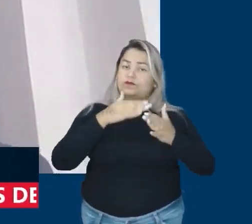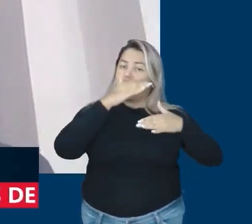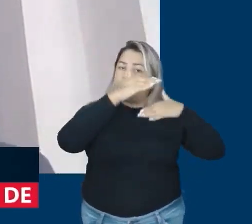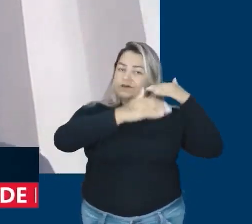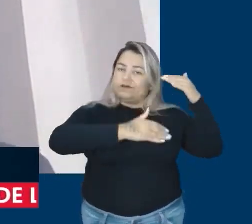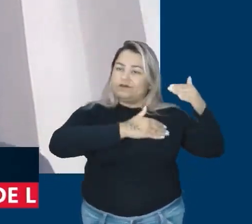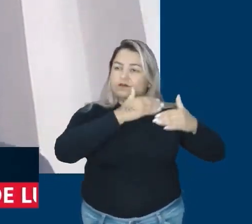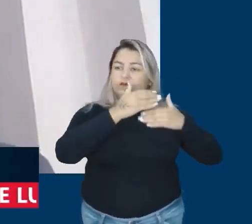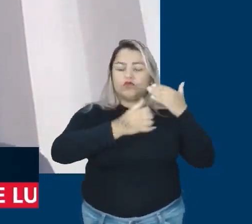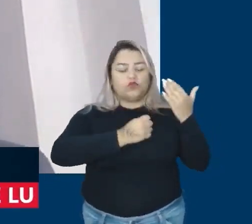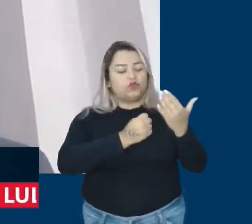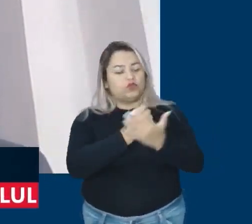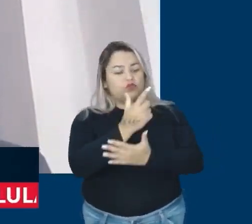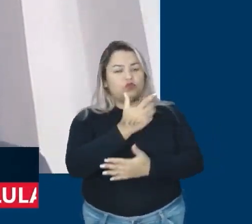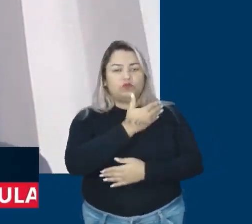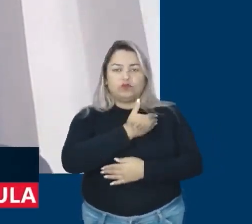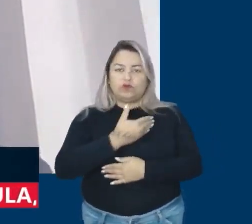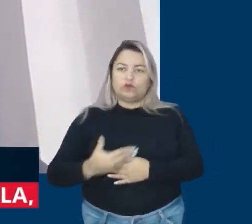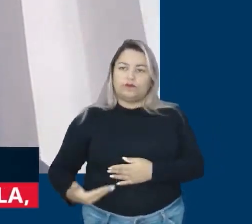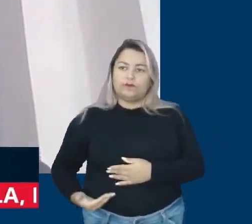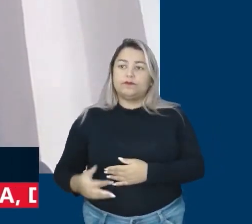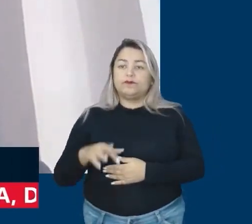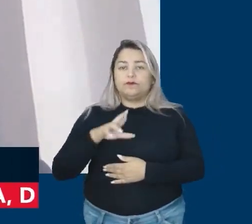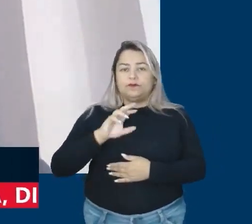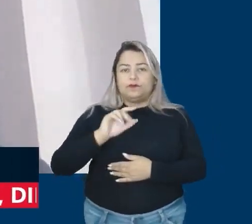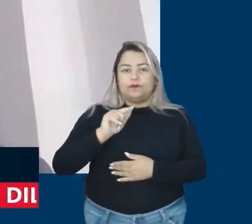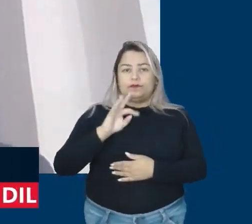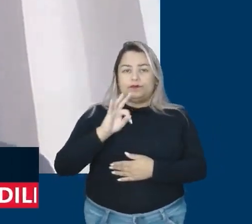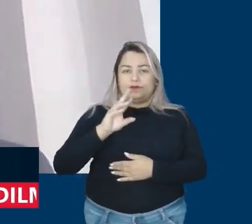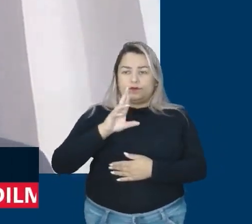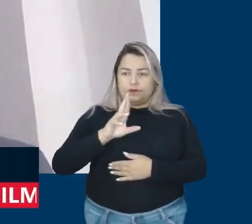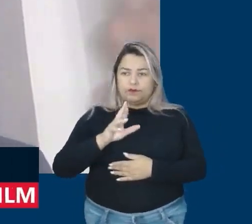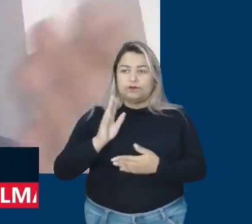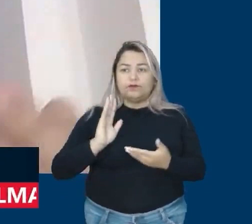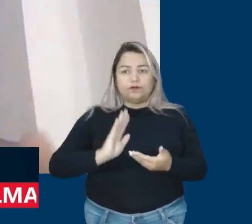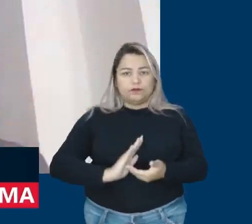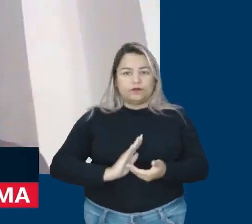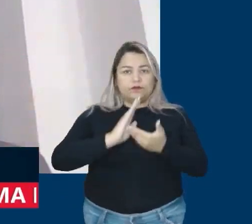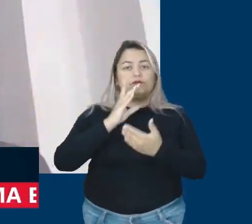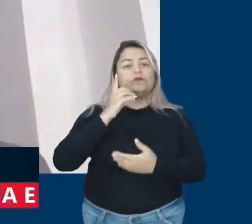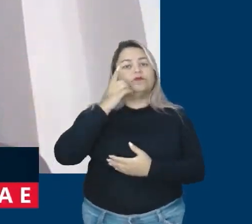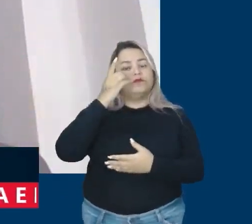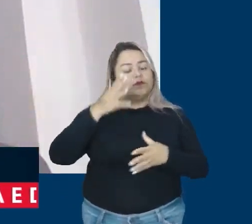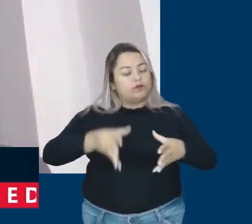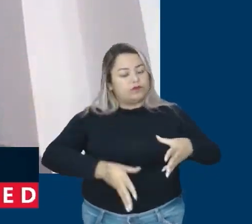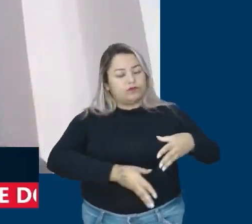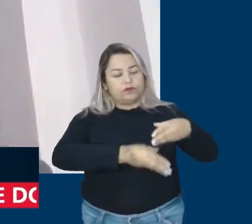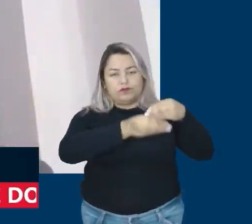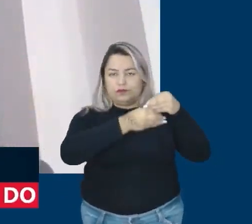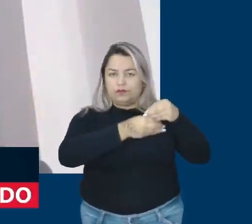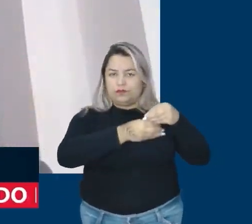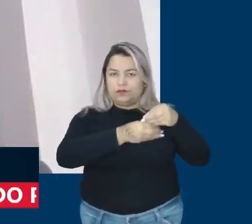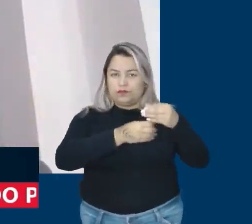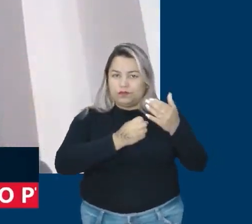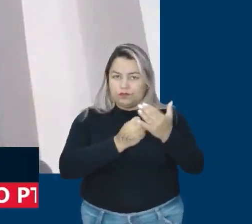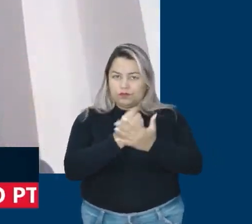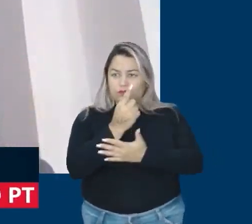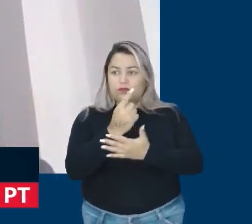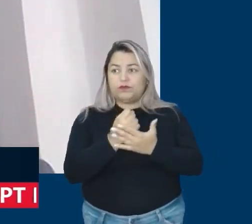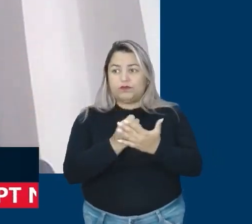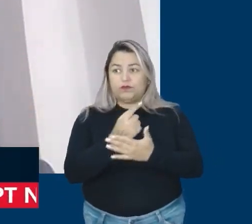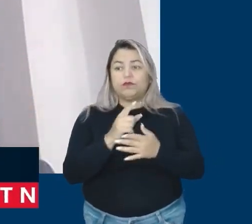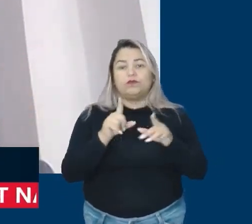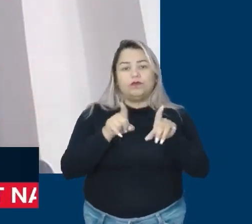público. O relator e a Câmara dos Deputados entenderam por bem incluir esses gastos na